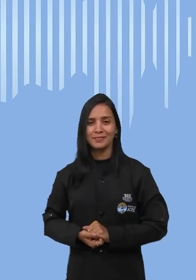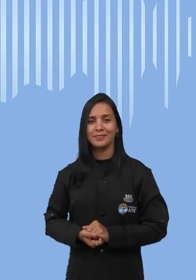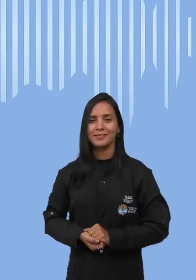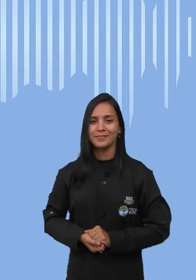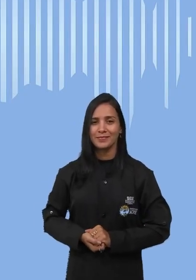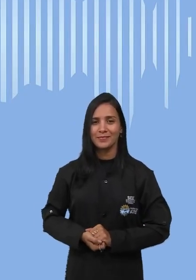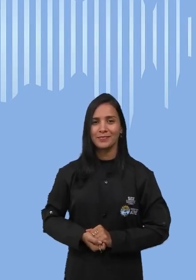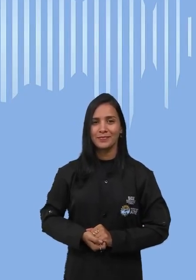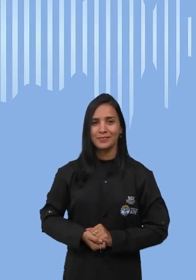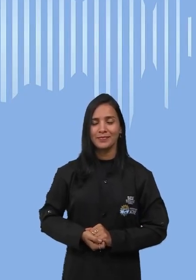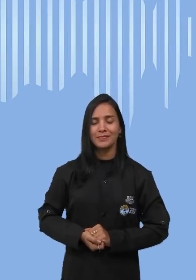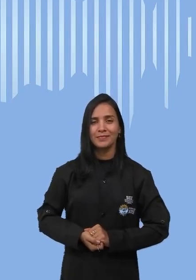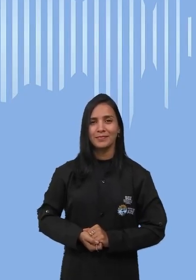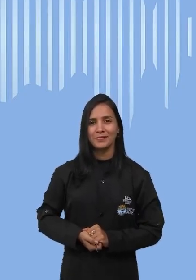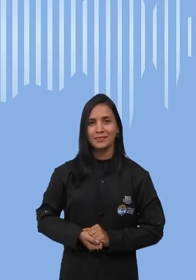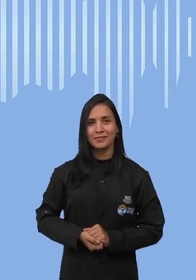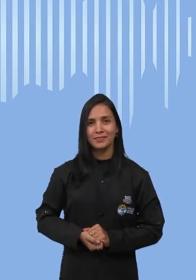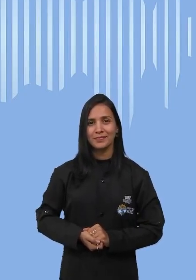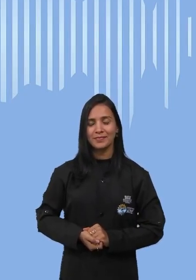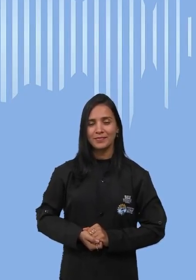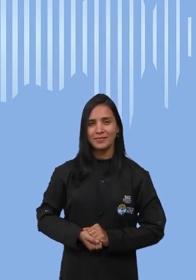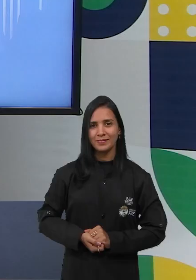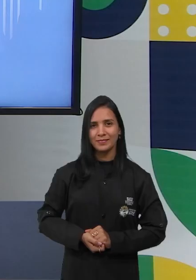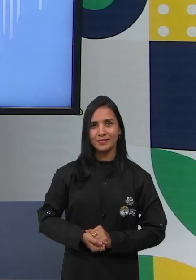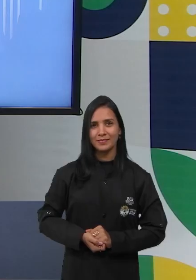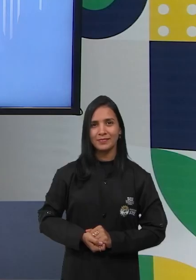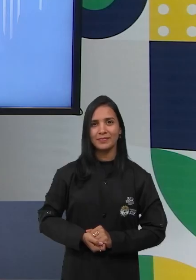eu não morro.